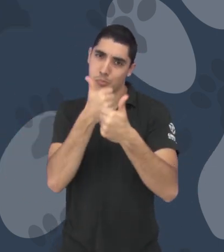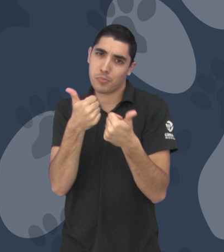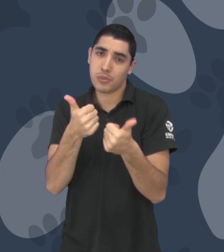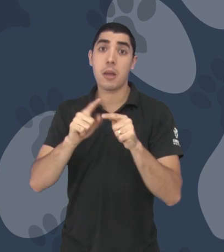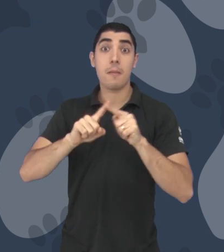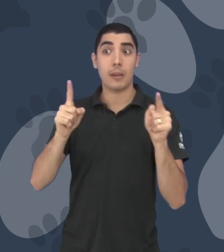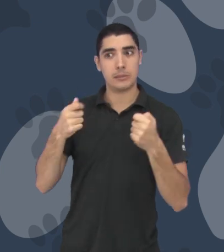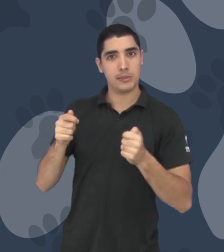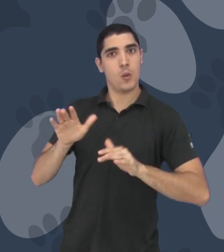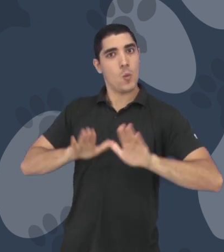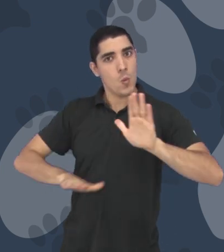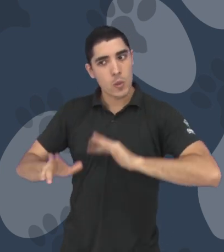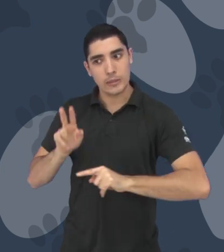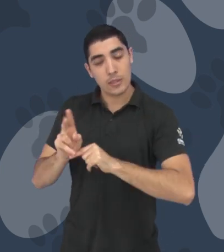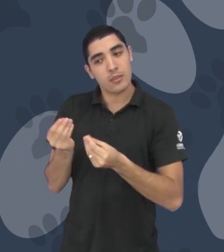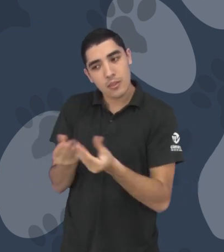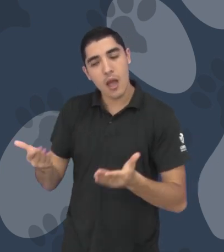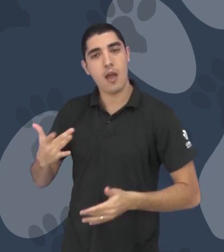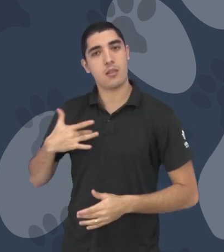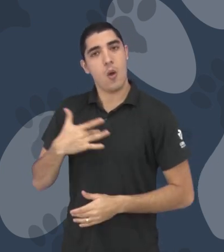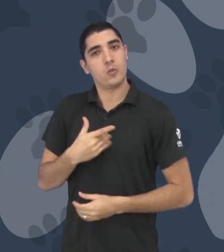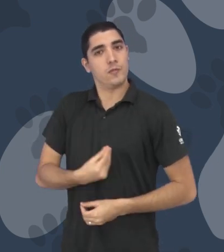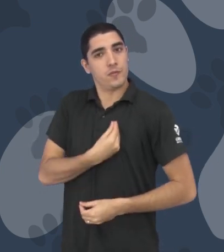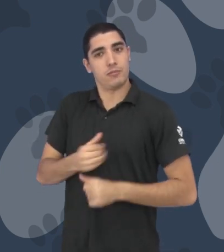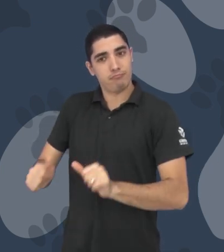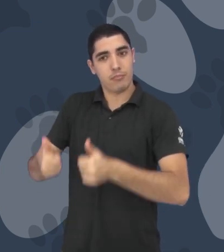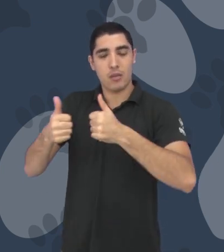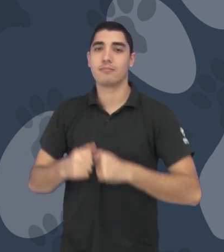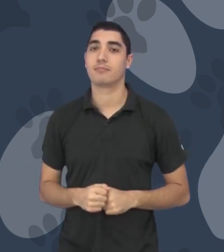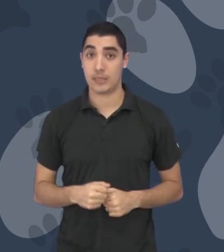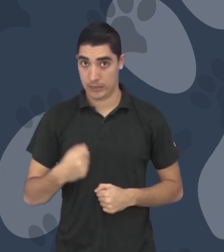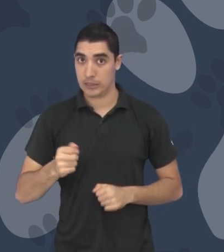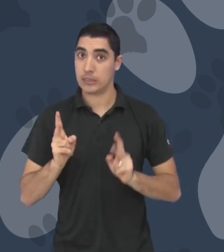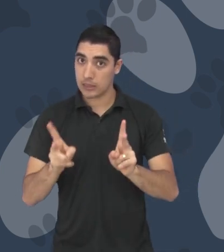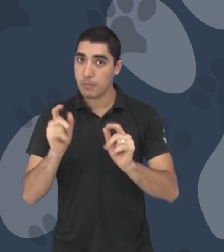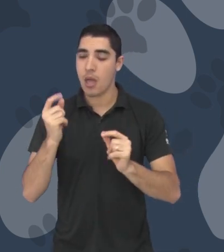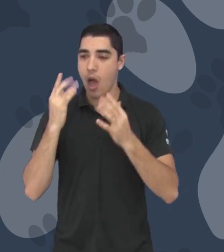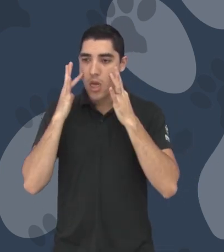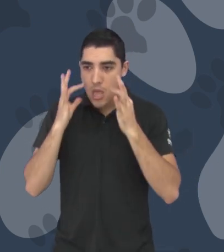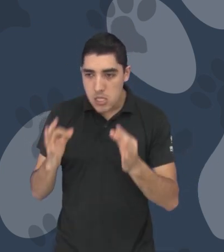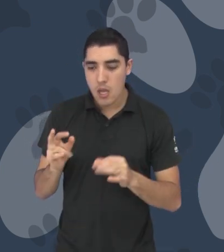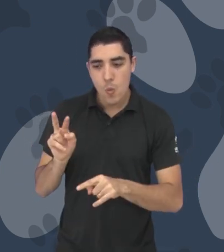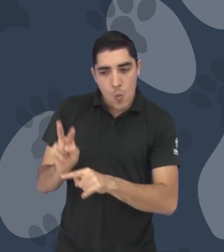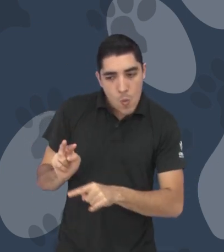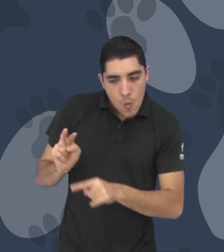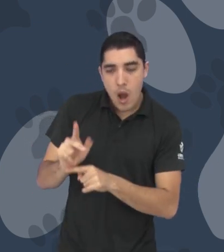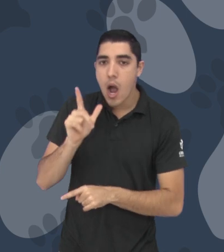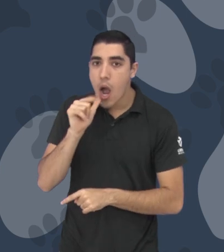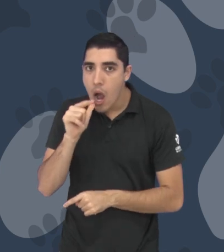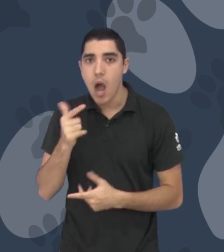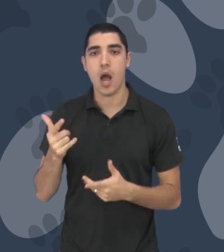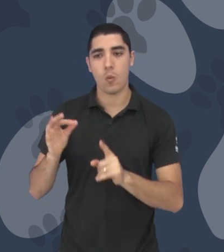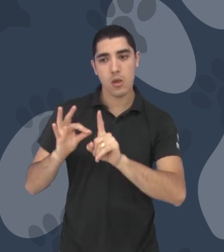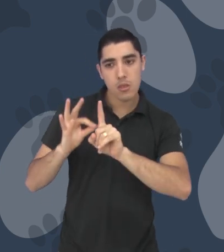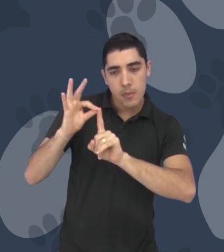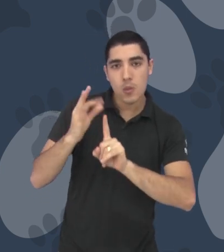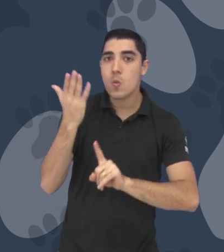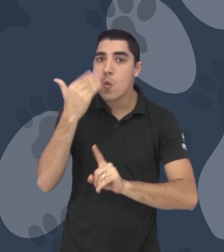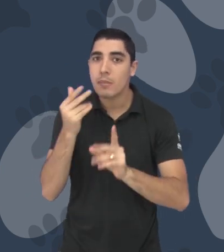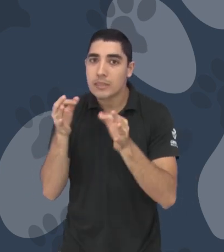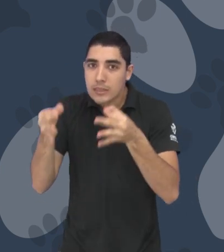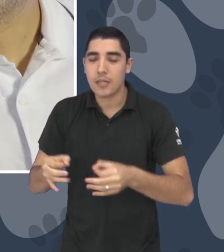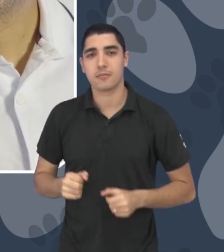conta direitinho para garantir qualidade de vida para os bichinhos, né? Tem sim. Ficar sempre atento aí à sua qualidade, água,